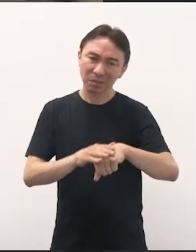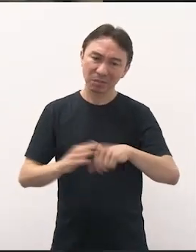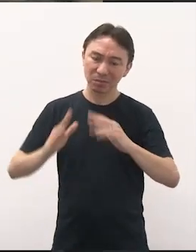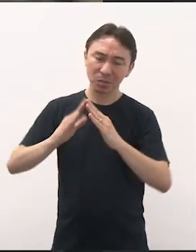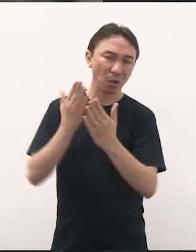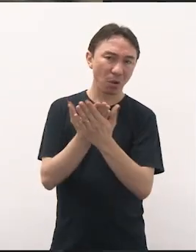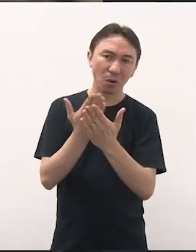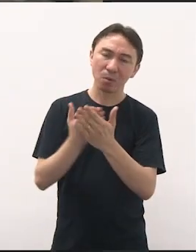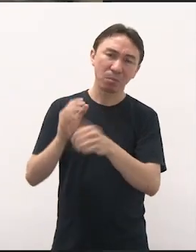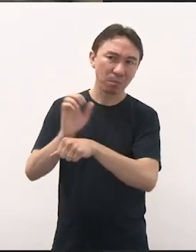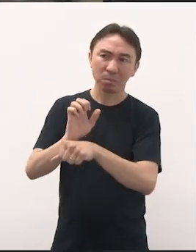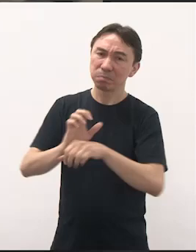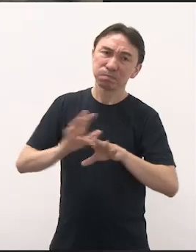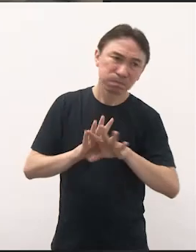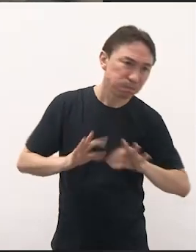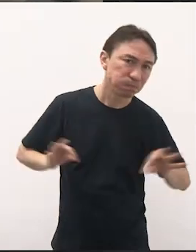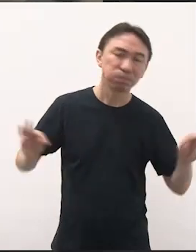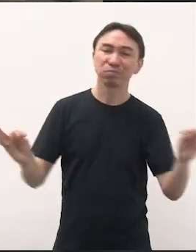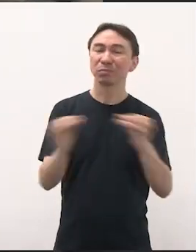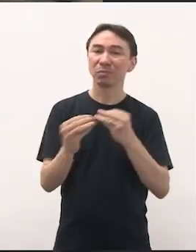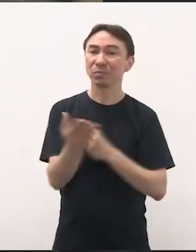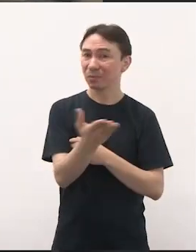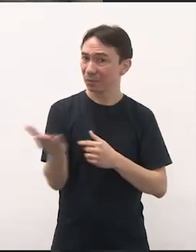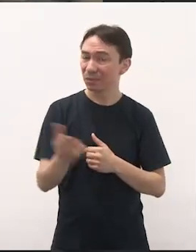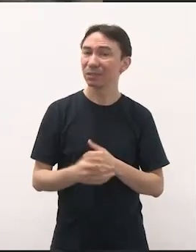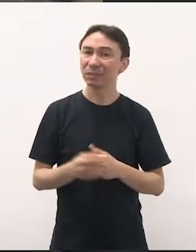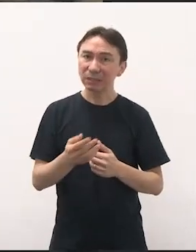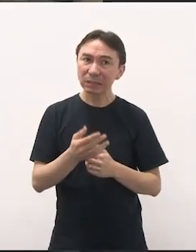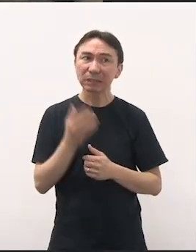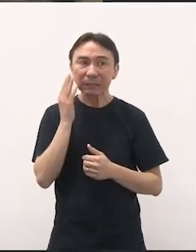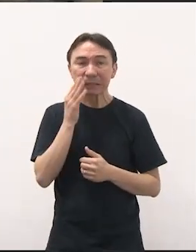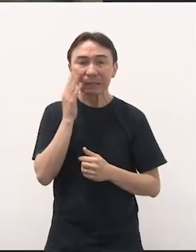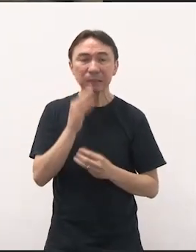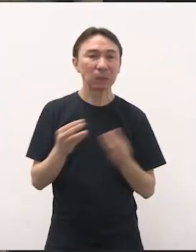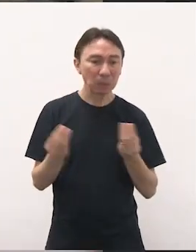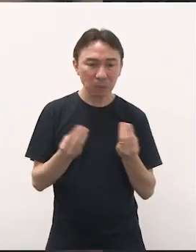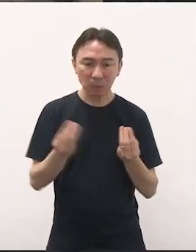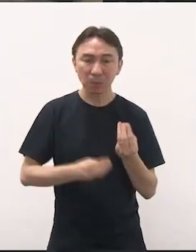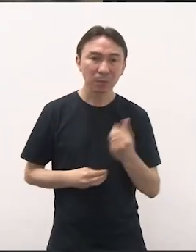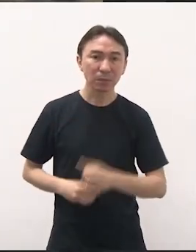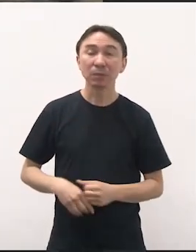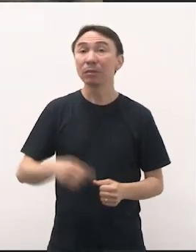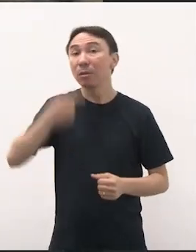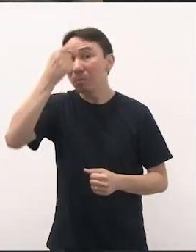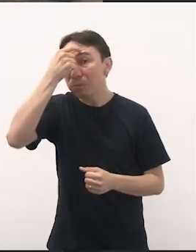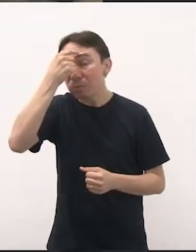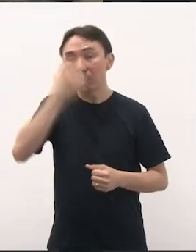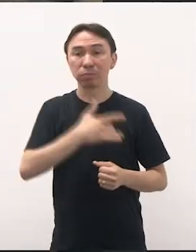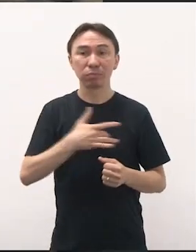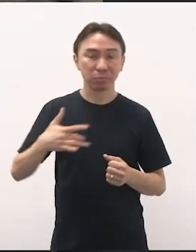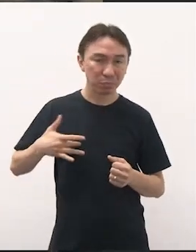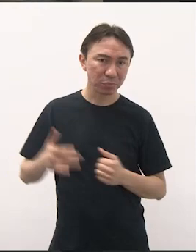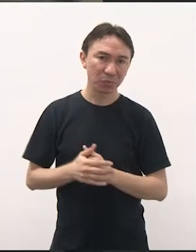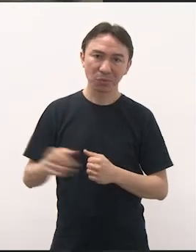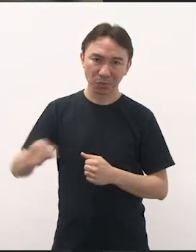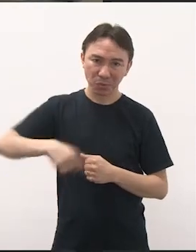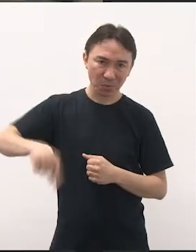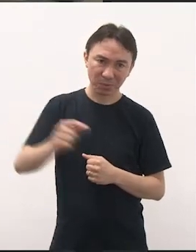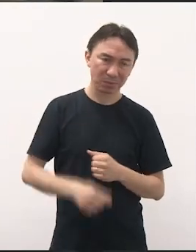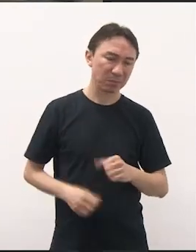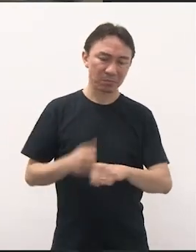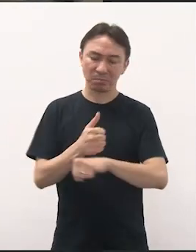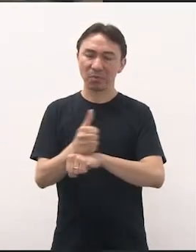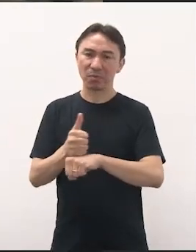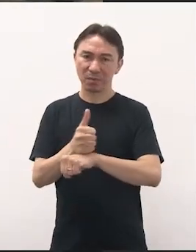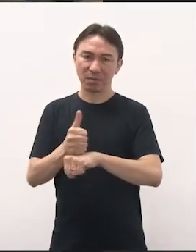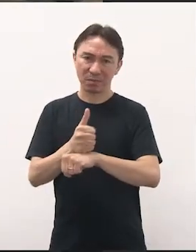propósito do trabalho em saúde mental na educação, já que não somos especialistas da saúde, né?